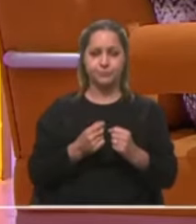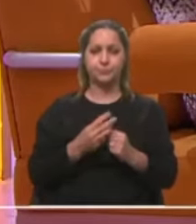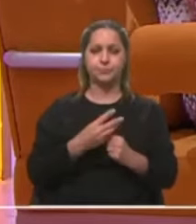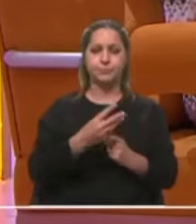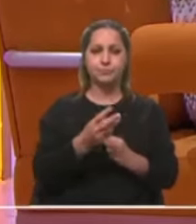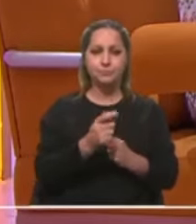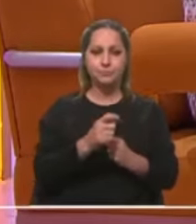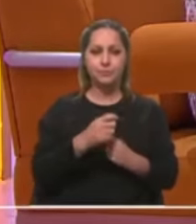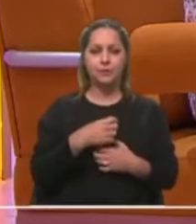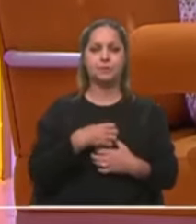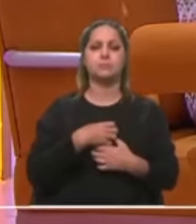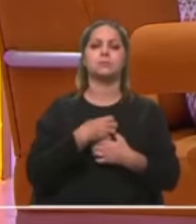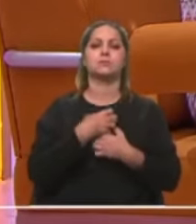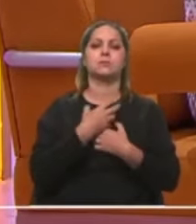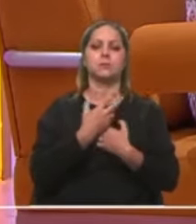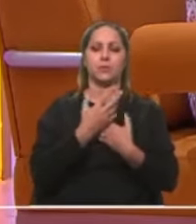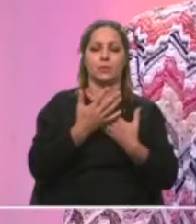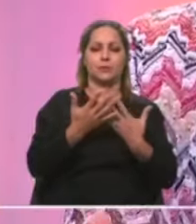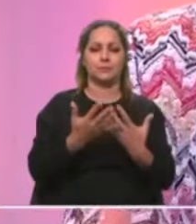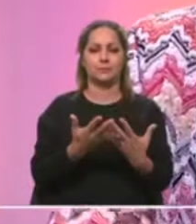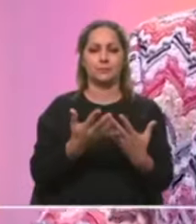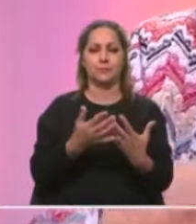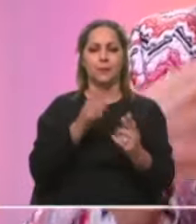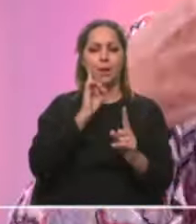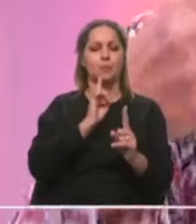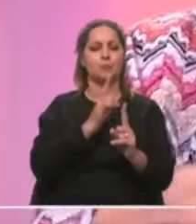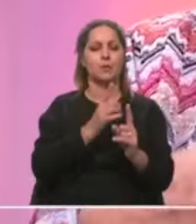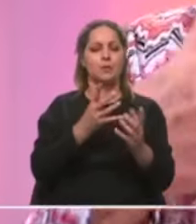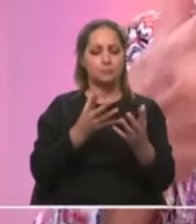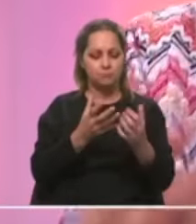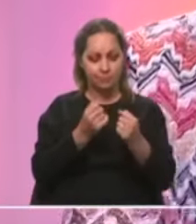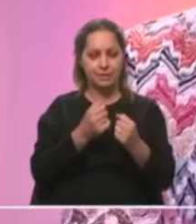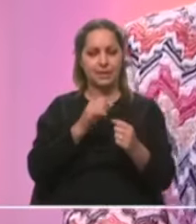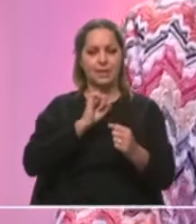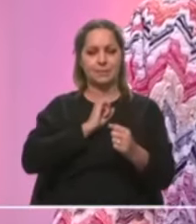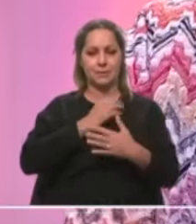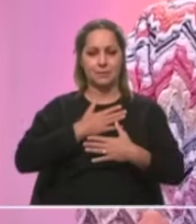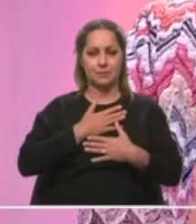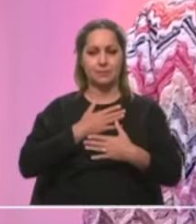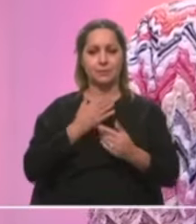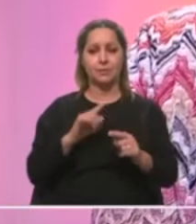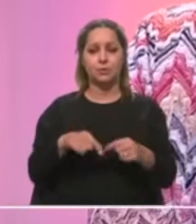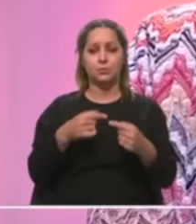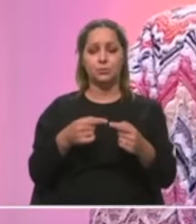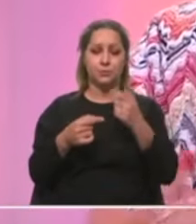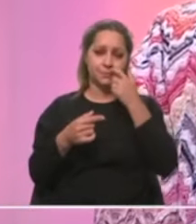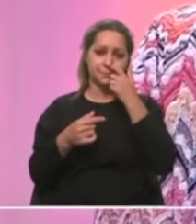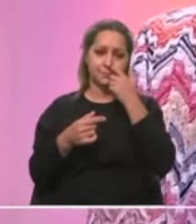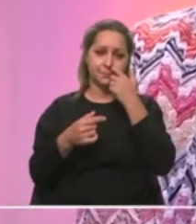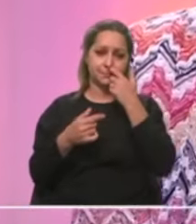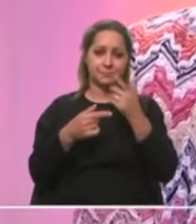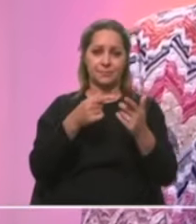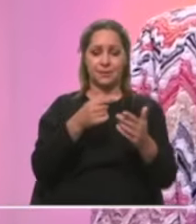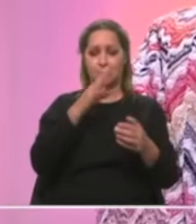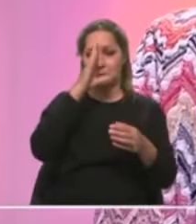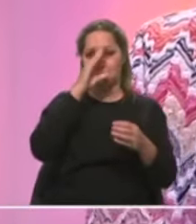Ele deixou-se emocionalmente ir. Deixou-se e disse, pronto, eu tenho que convencer esta mulher que esta mulher vai ser minha. Mas depois... Disse, esta é uma inútil que não